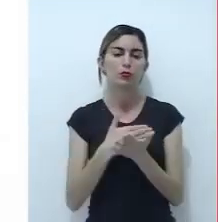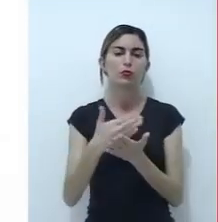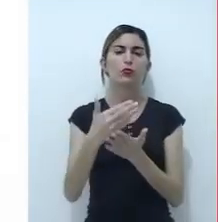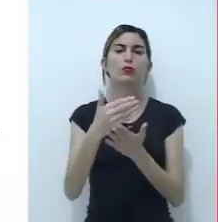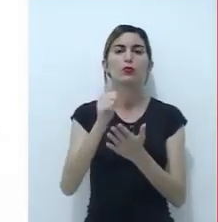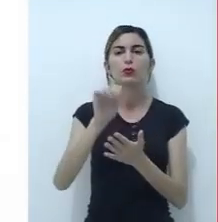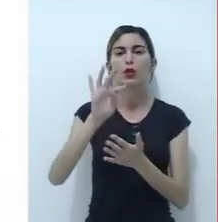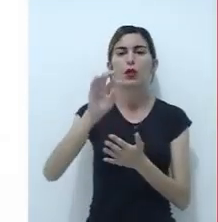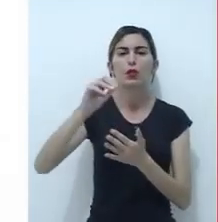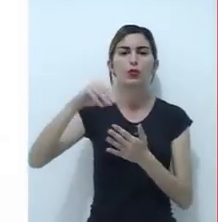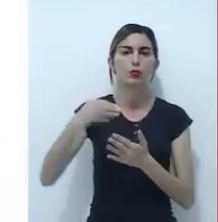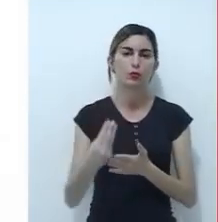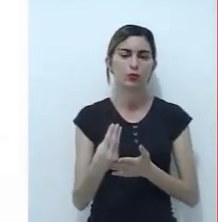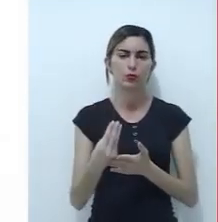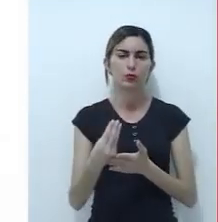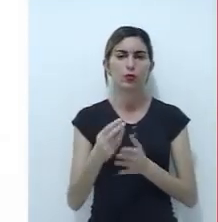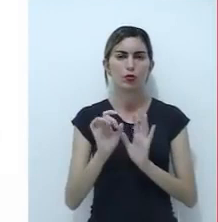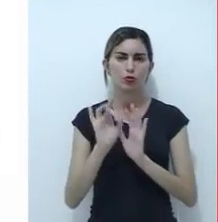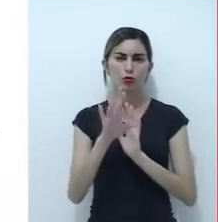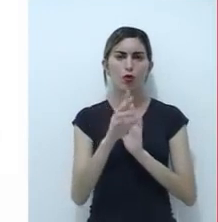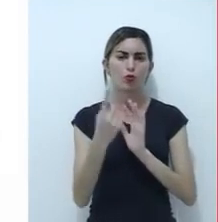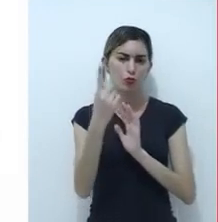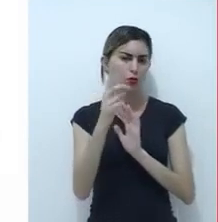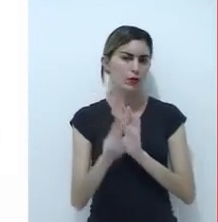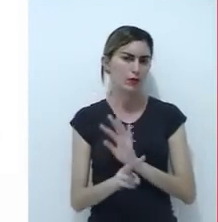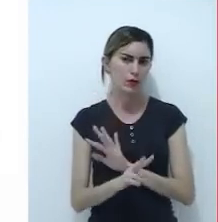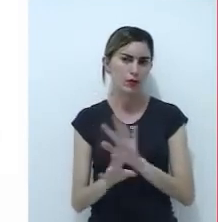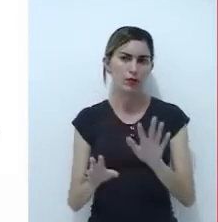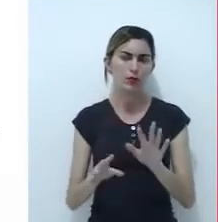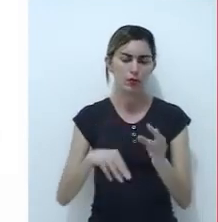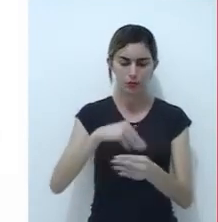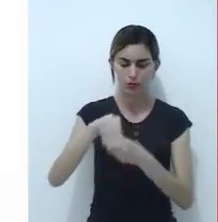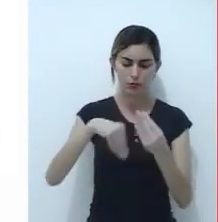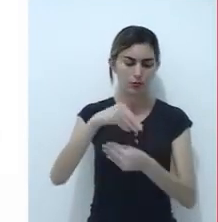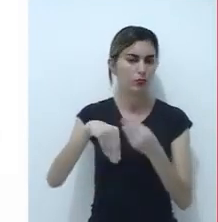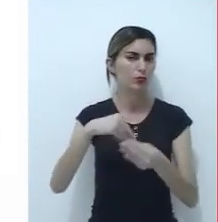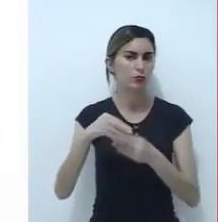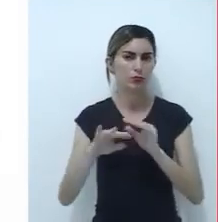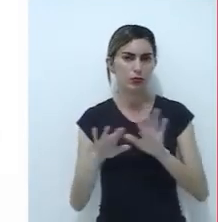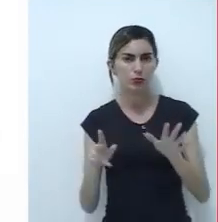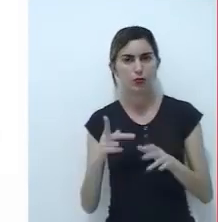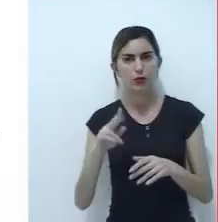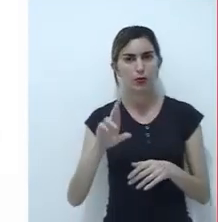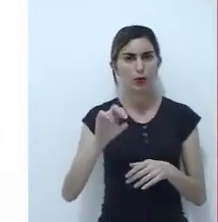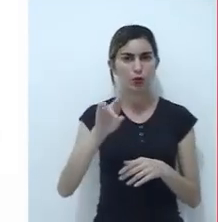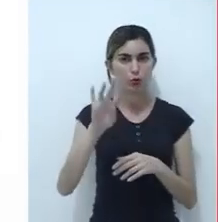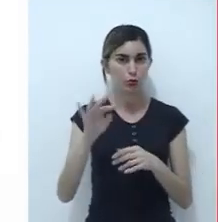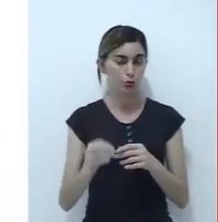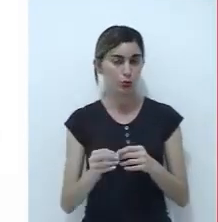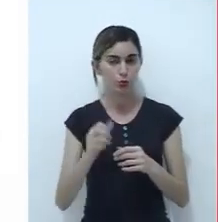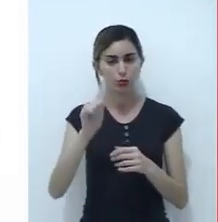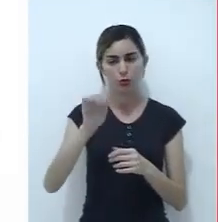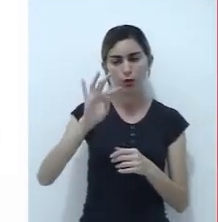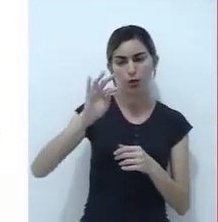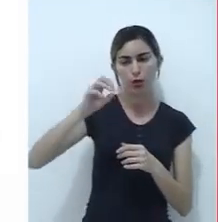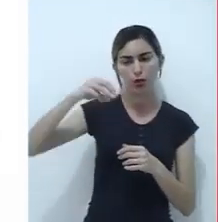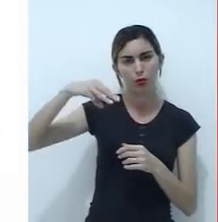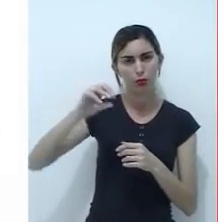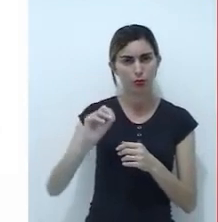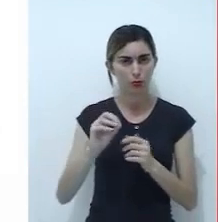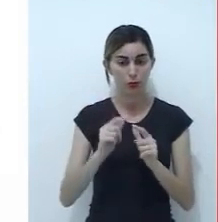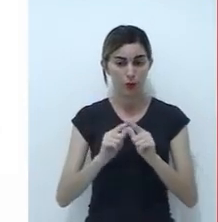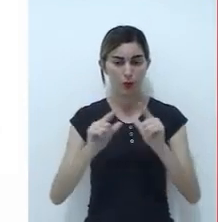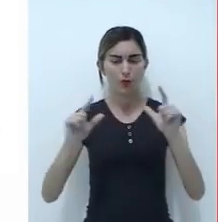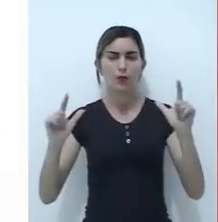Por exemplo, o átomo que aparecer apenas uma vez como reagente e uma vez como produto. O átomo que